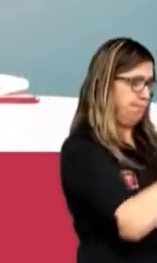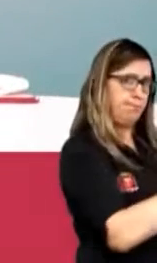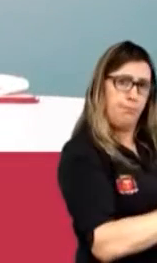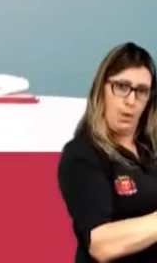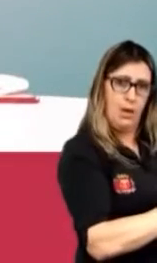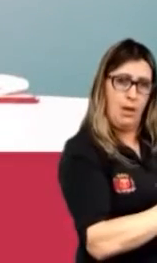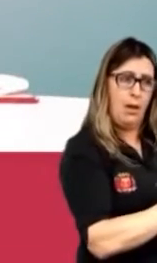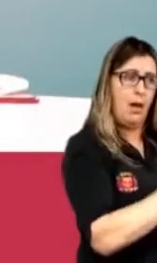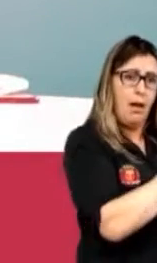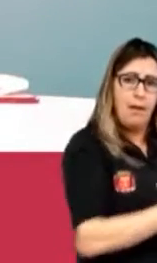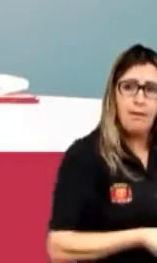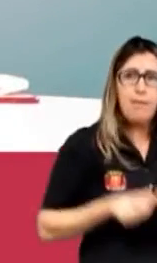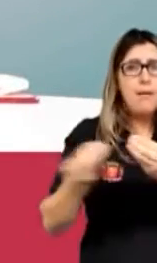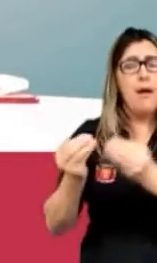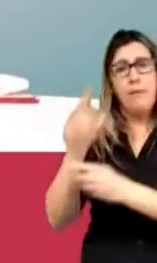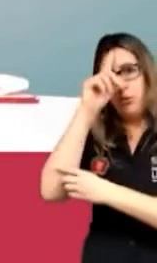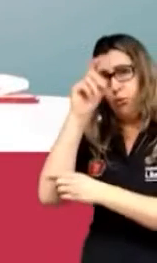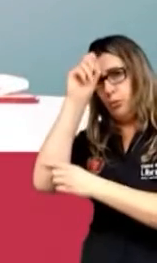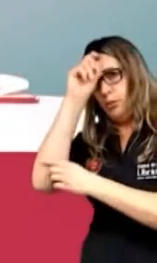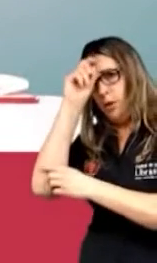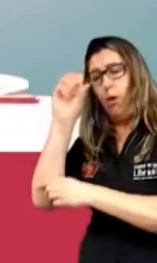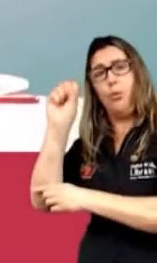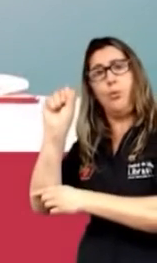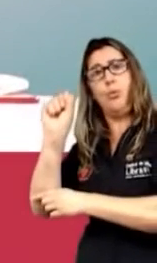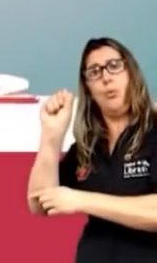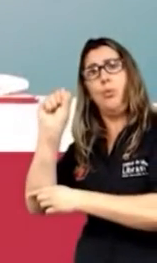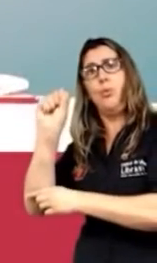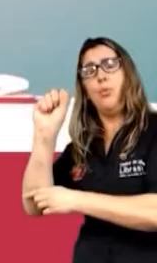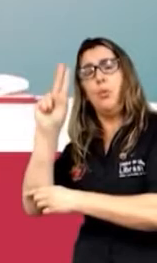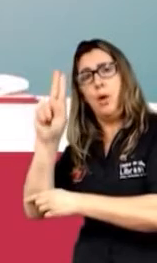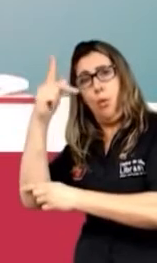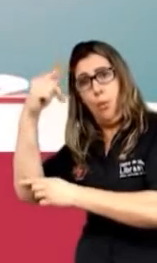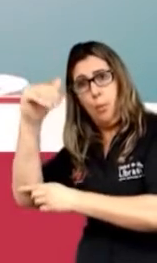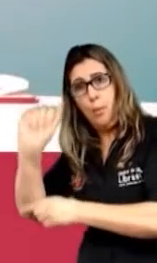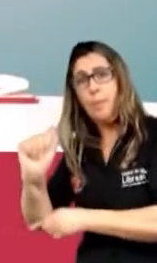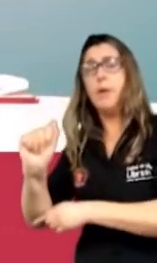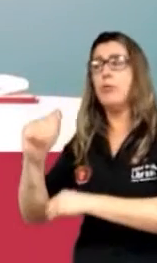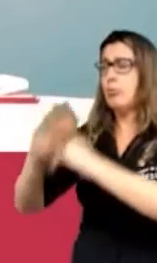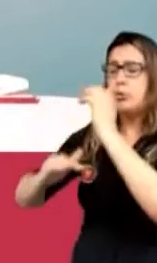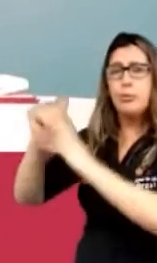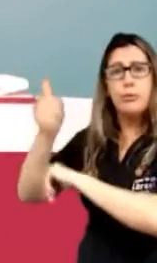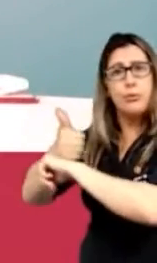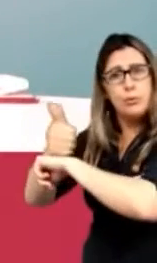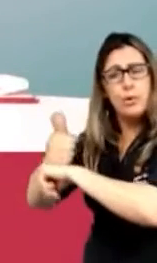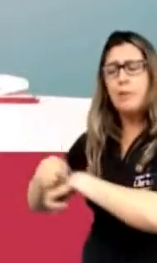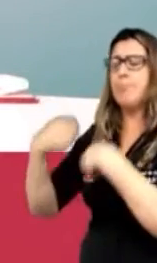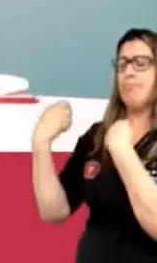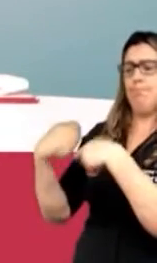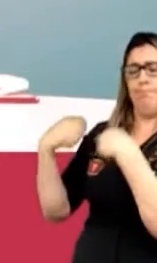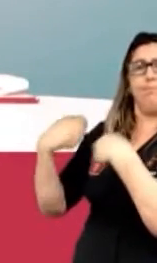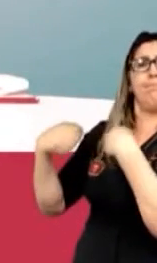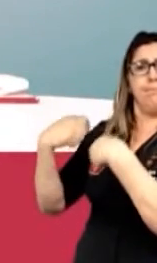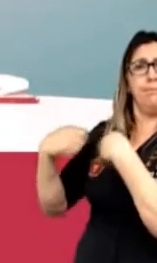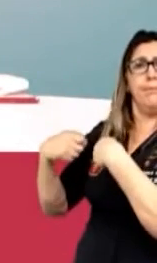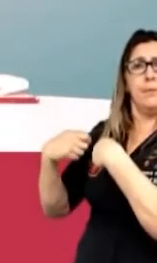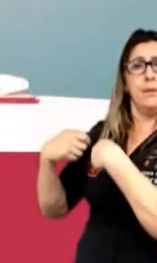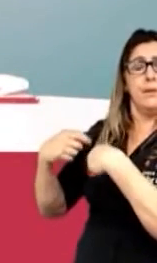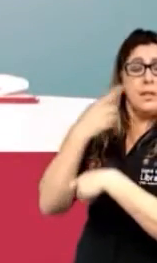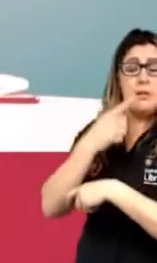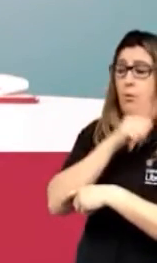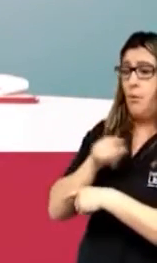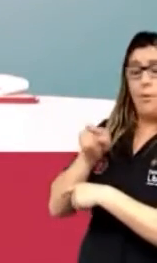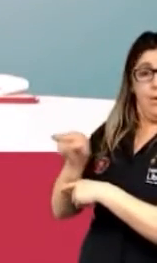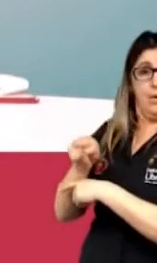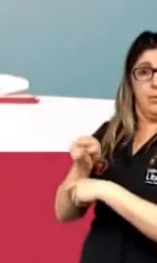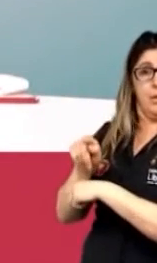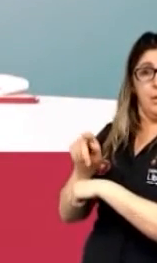leve num hospital, leve no pronto-socorro e doe. Os nossos serviços precisam muito e usam muito, aumentou muito, e nós